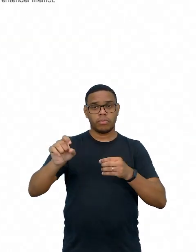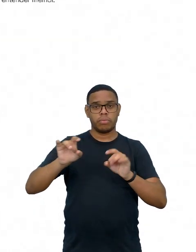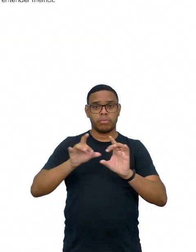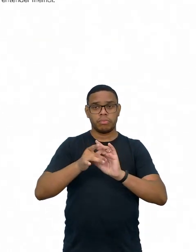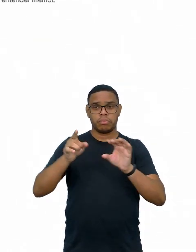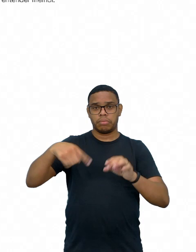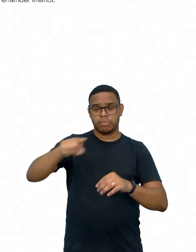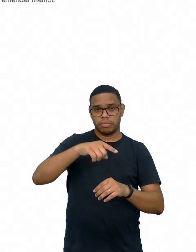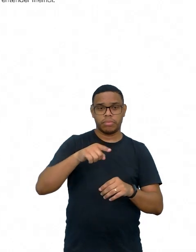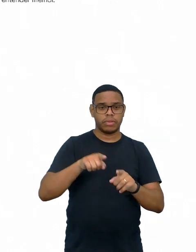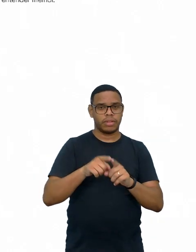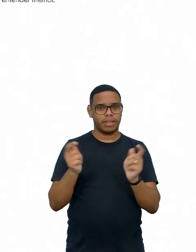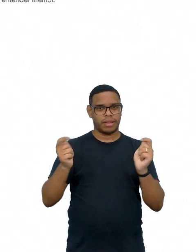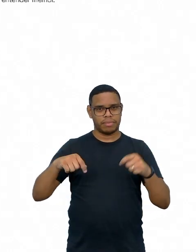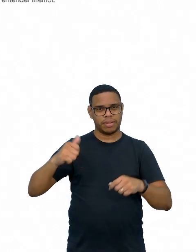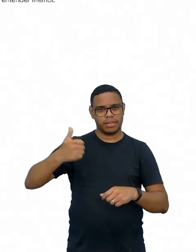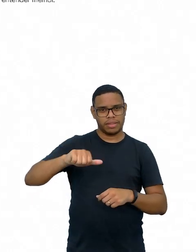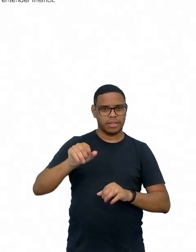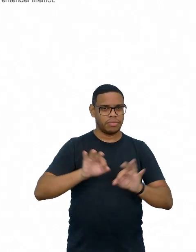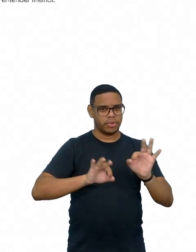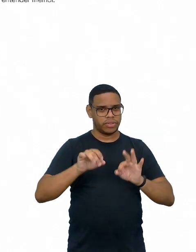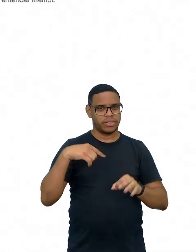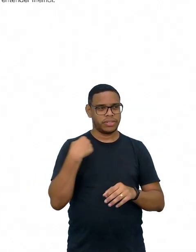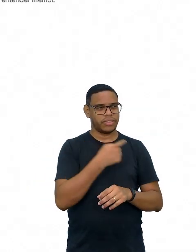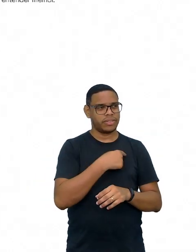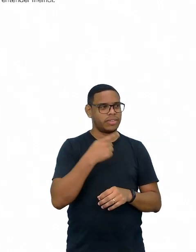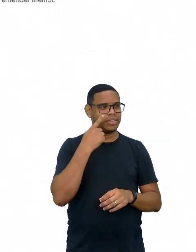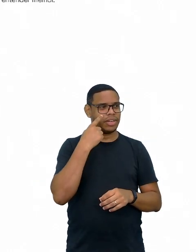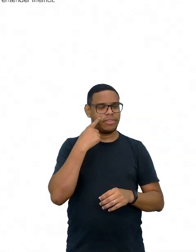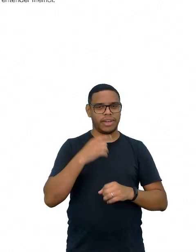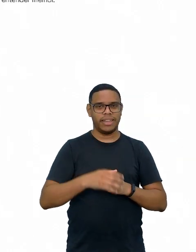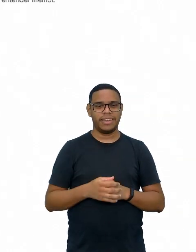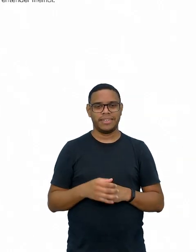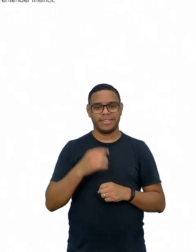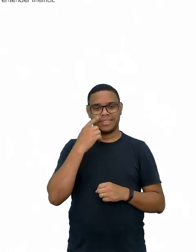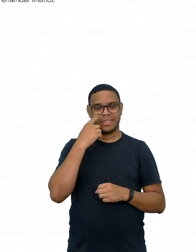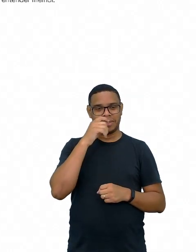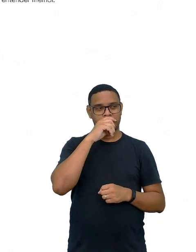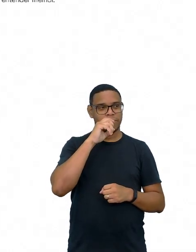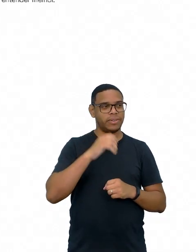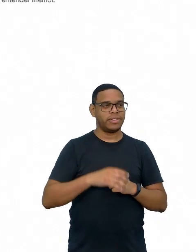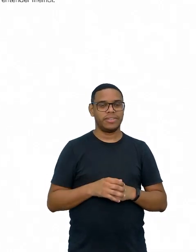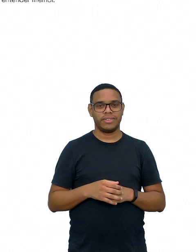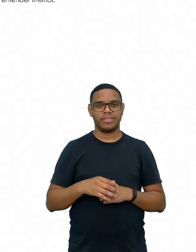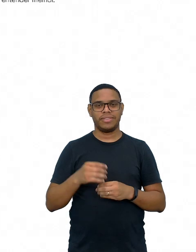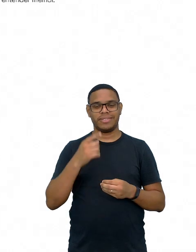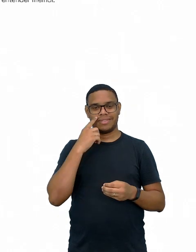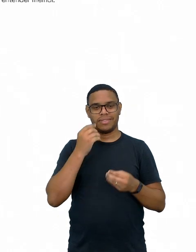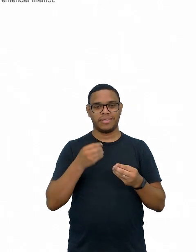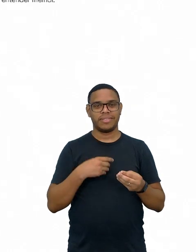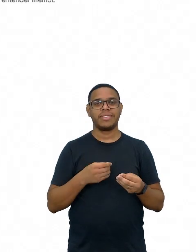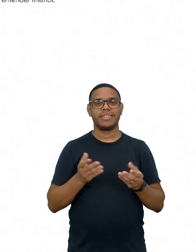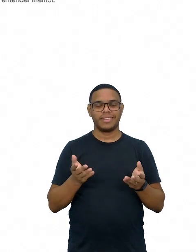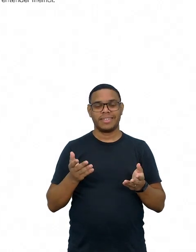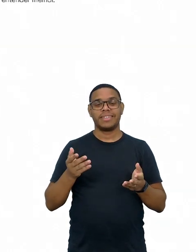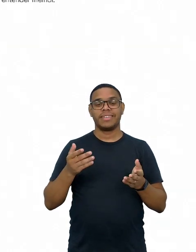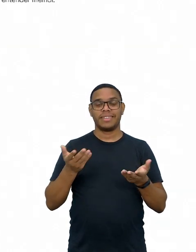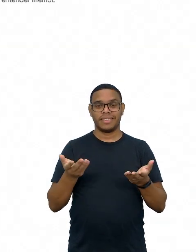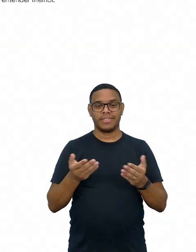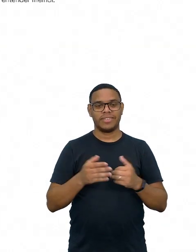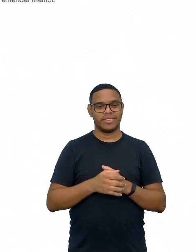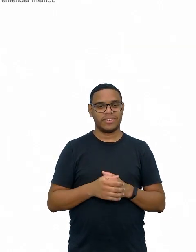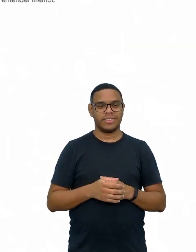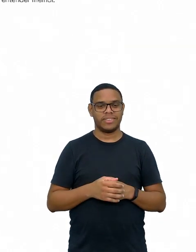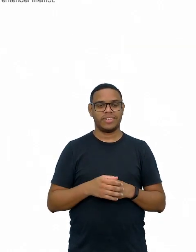na aprendizagem baseada em projeto que a gente vai ver, isso dá para fazer bastante coisa, tá bom, gente? Então,